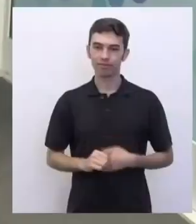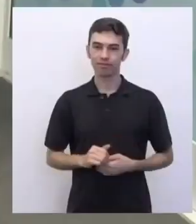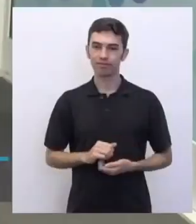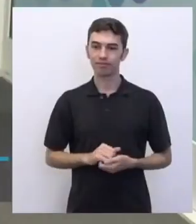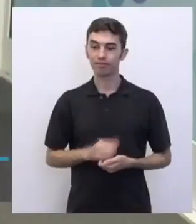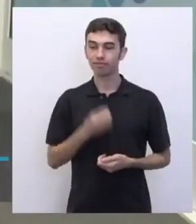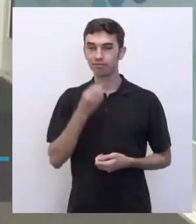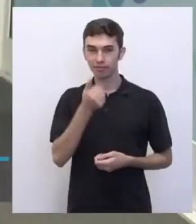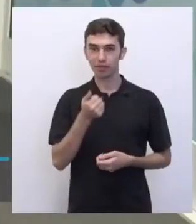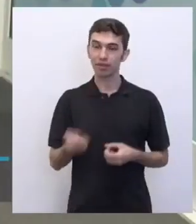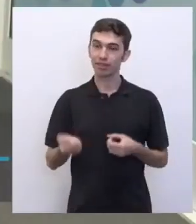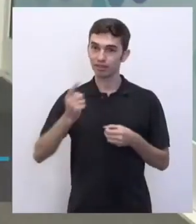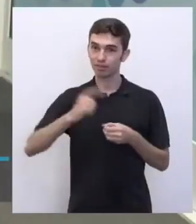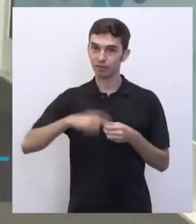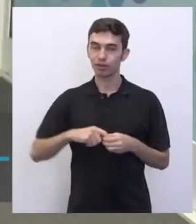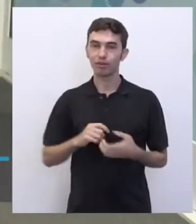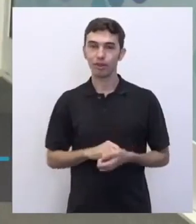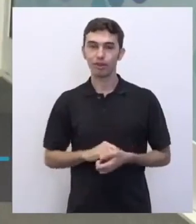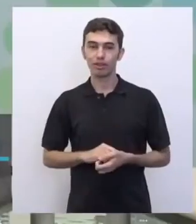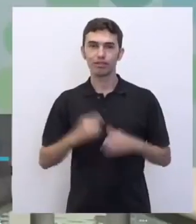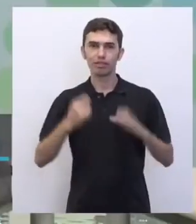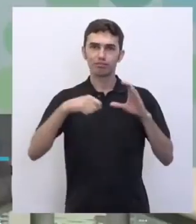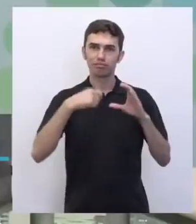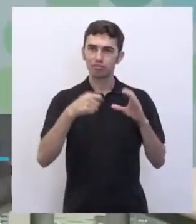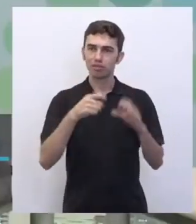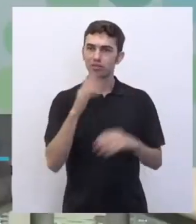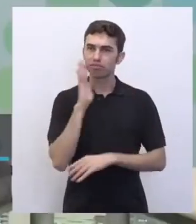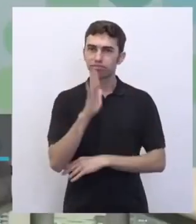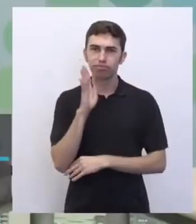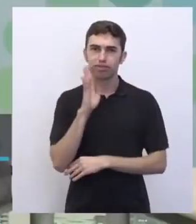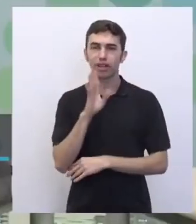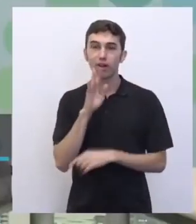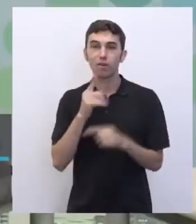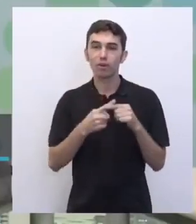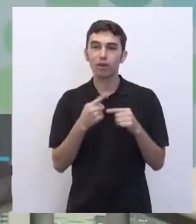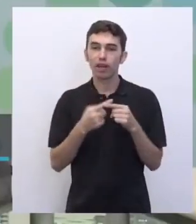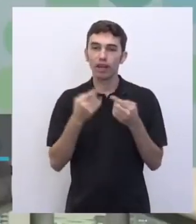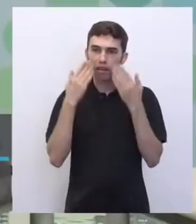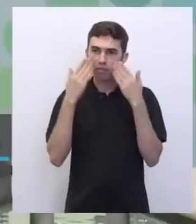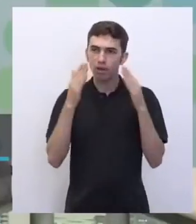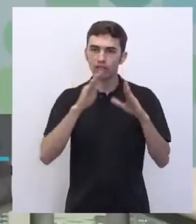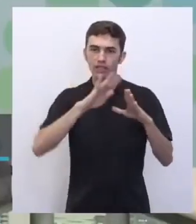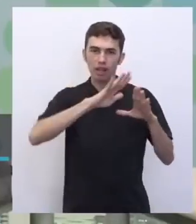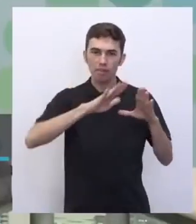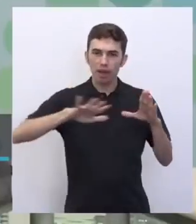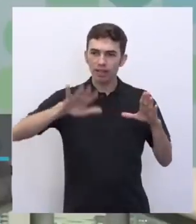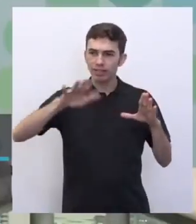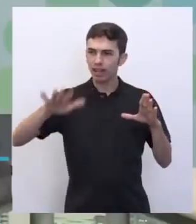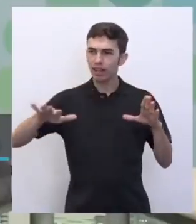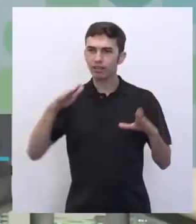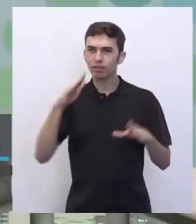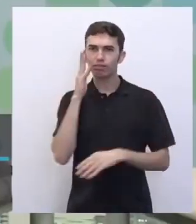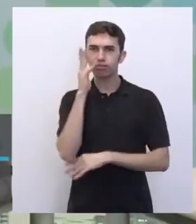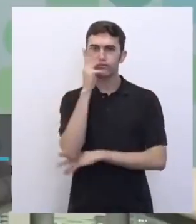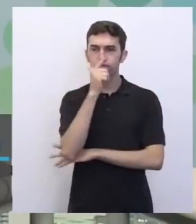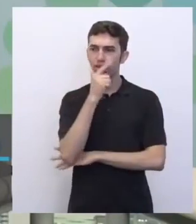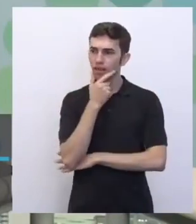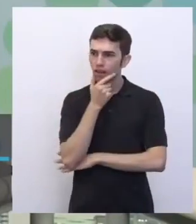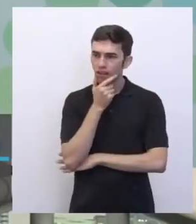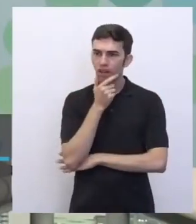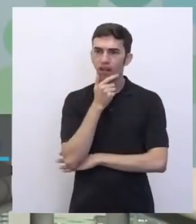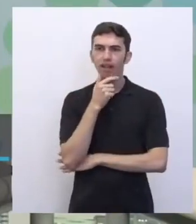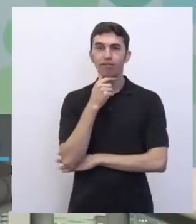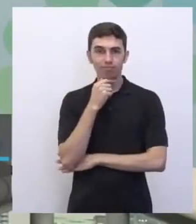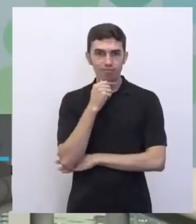Muito bem, estamos de volta, né? Esse vídeo ele é muito bacana porque a paisagem, né, como enriquece a gente assistir